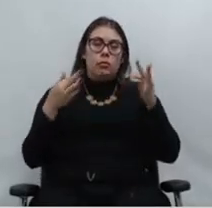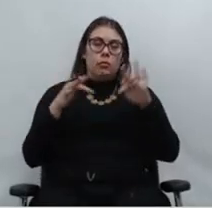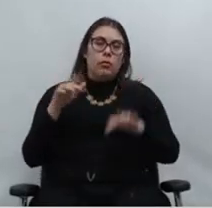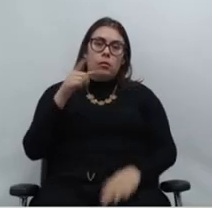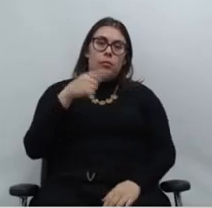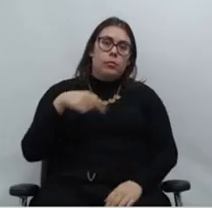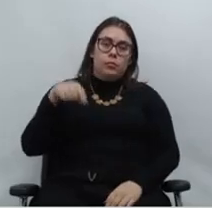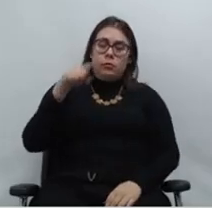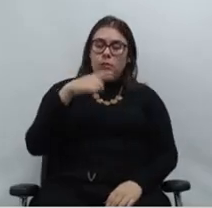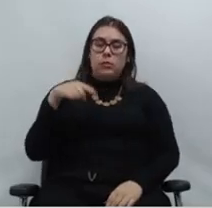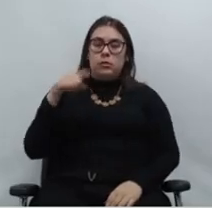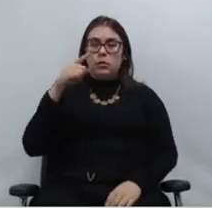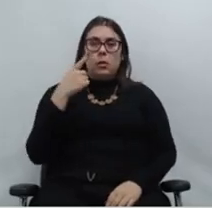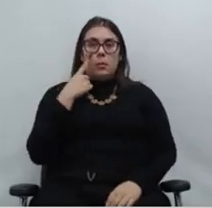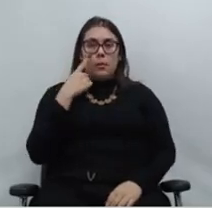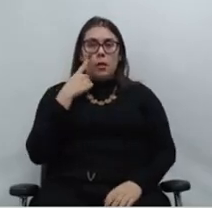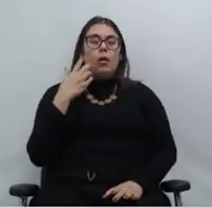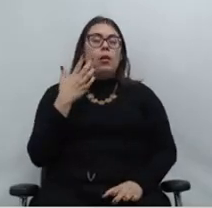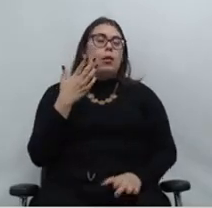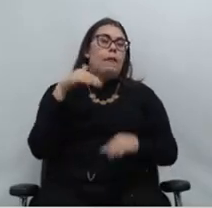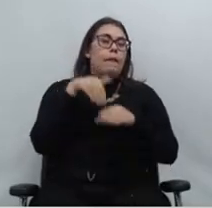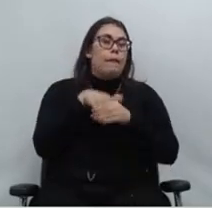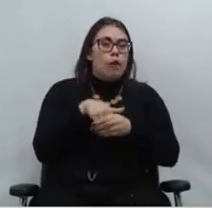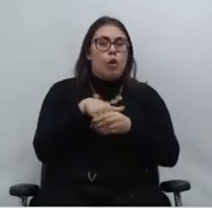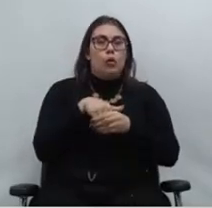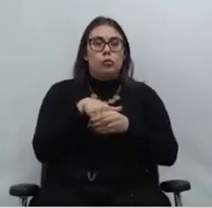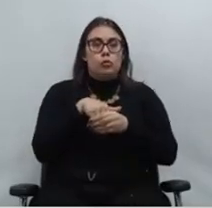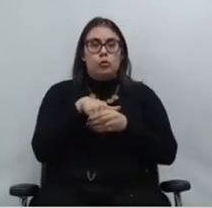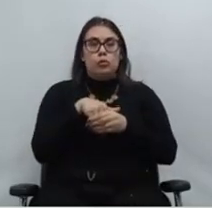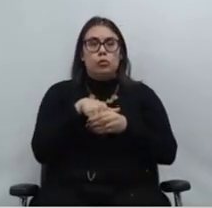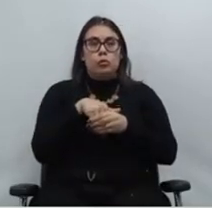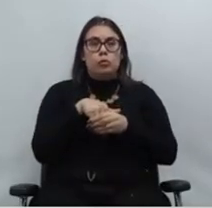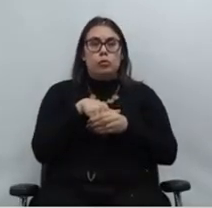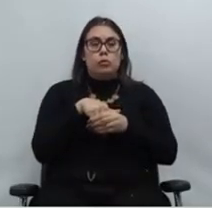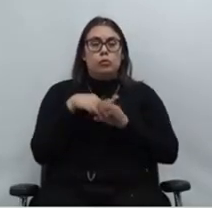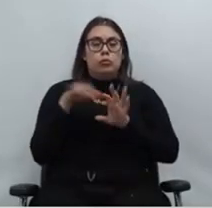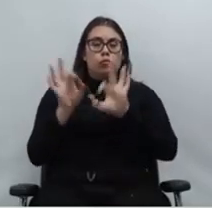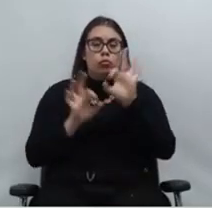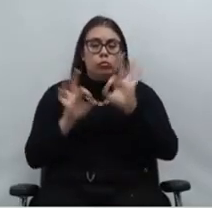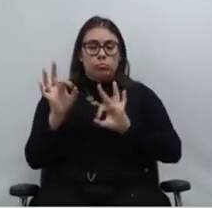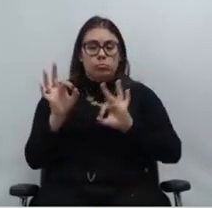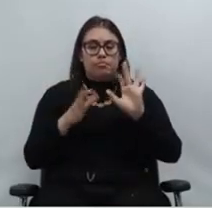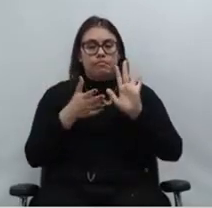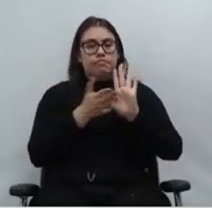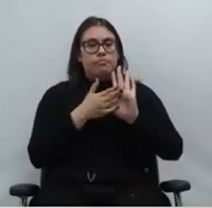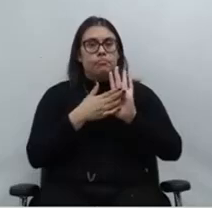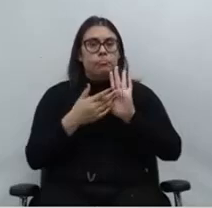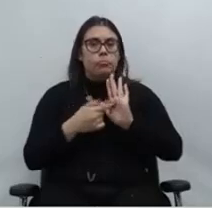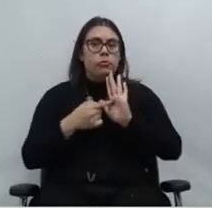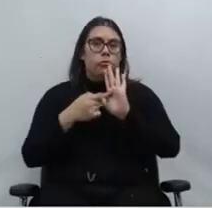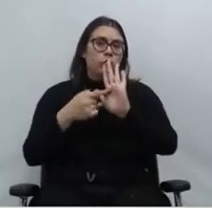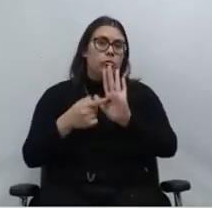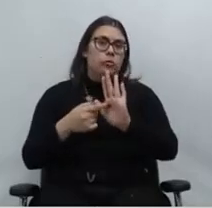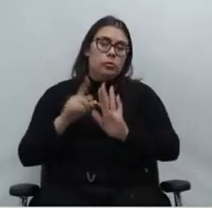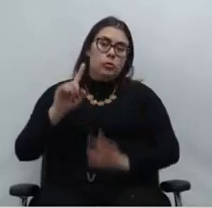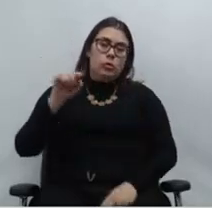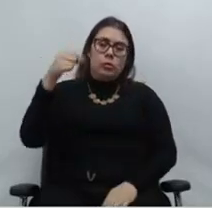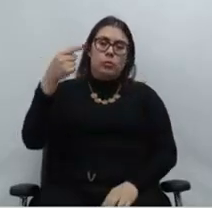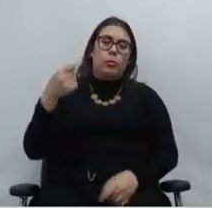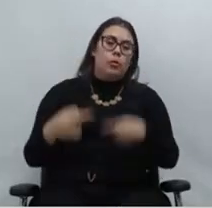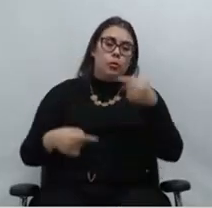importante levantar que se trata de um voto também que traz um conteúdo um pouco programático para a apresentação das próximas